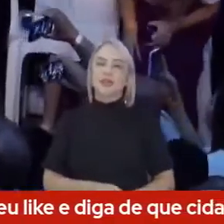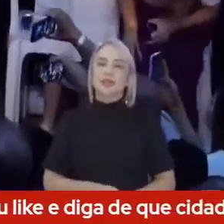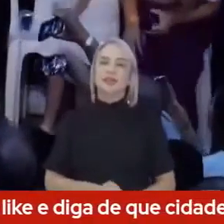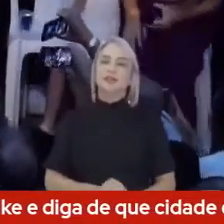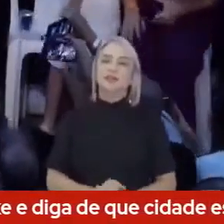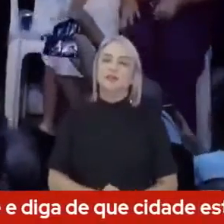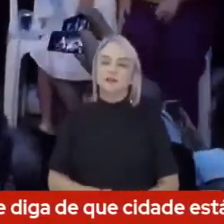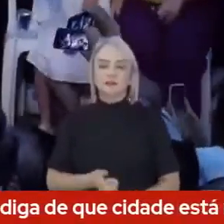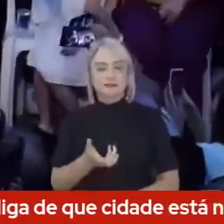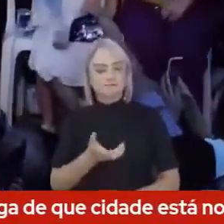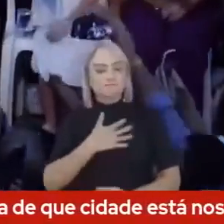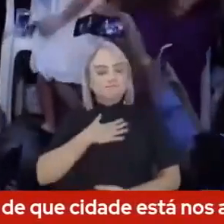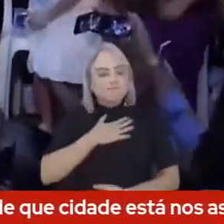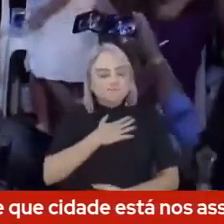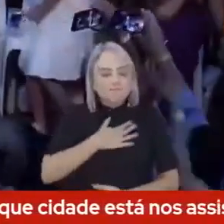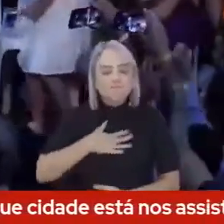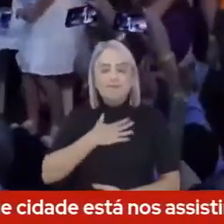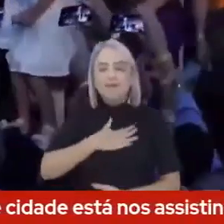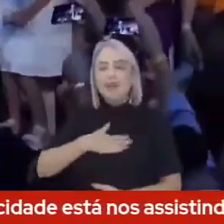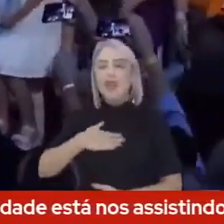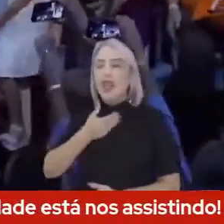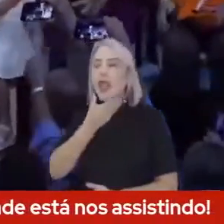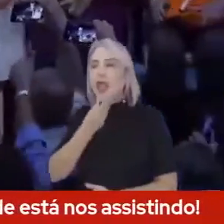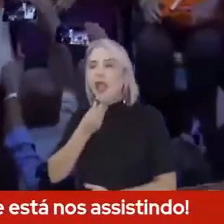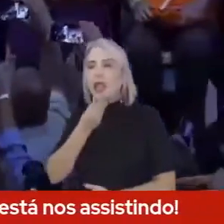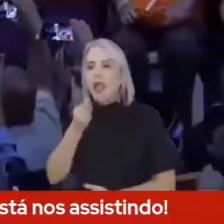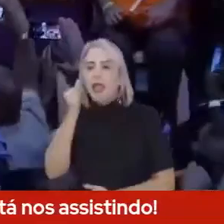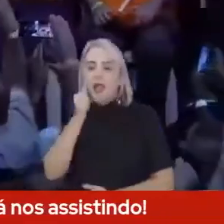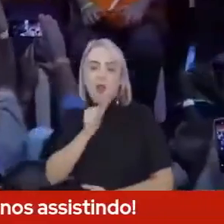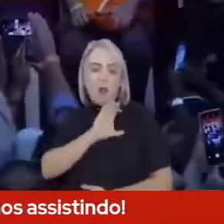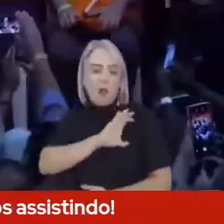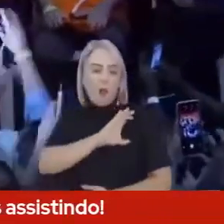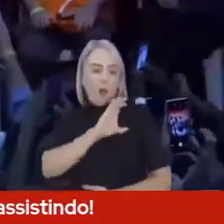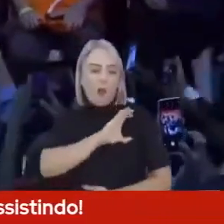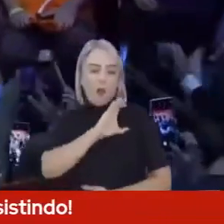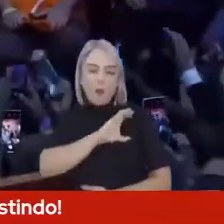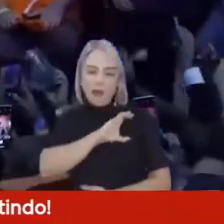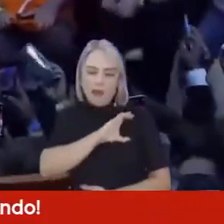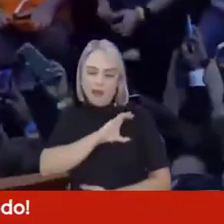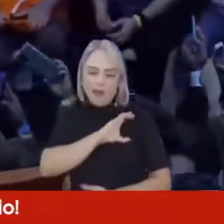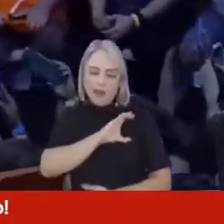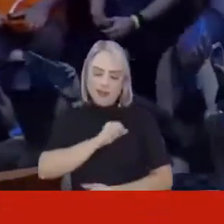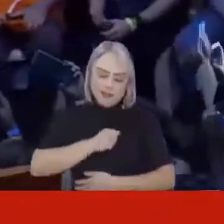Queridos companheiros e queridas companheiras,